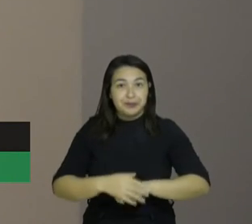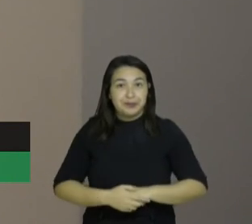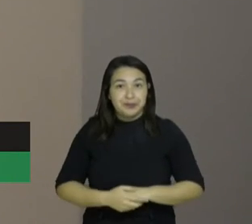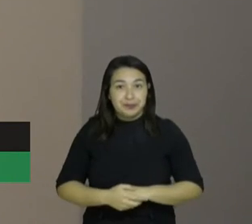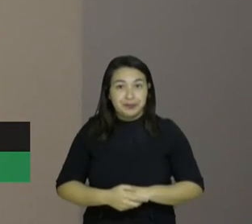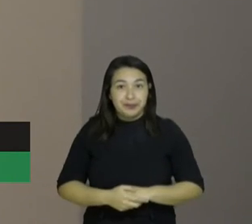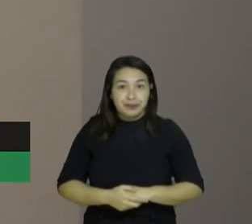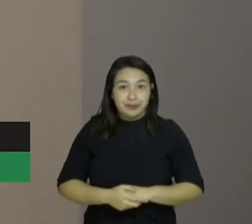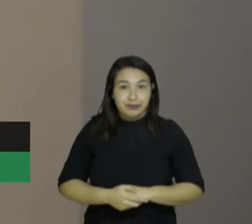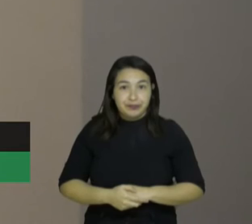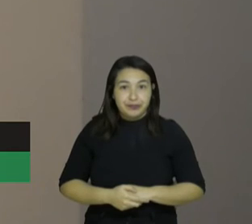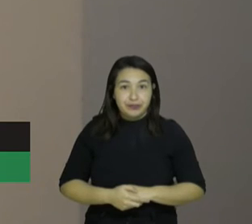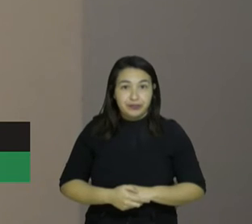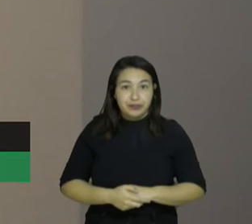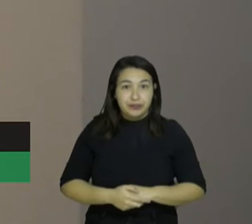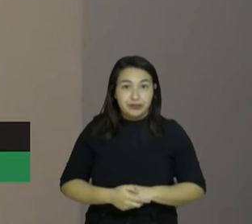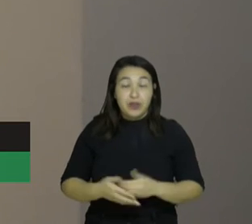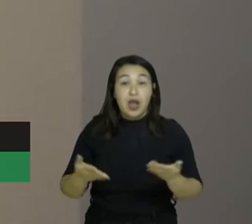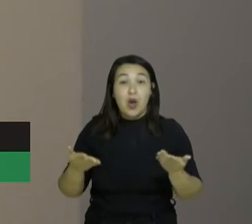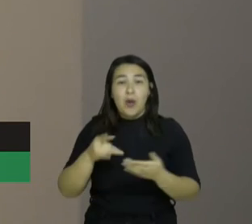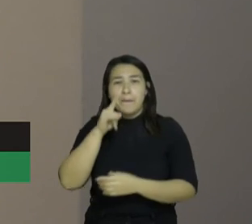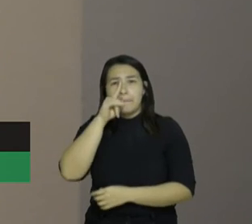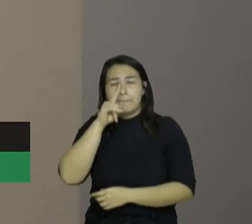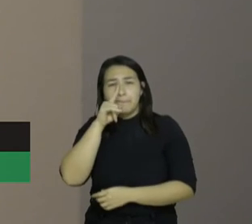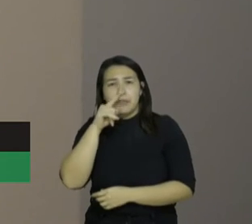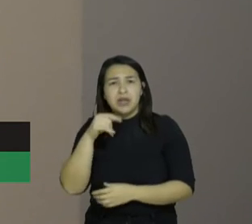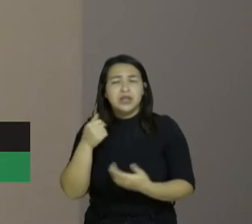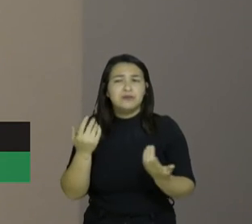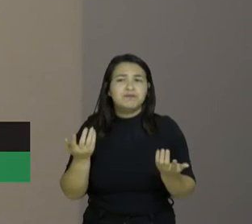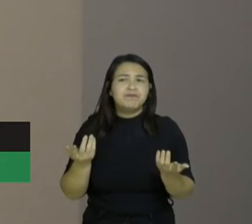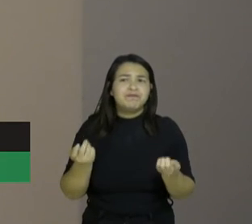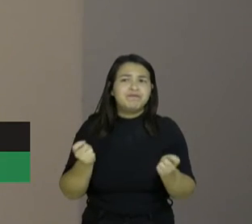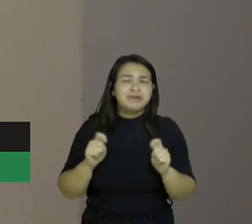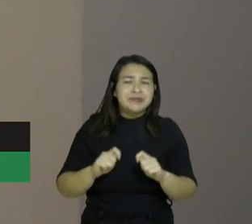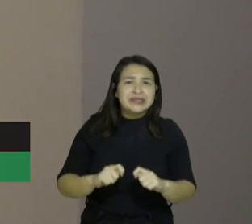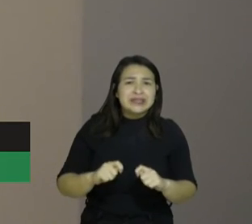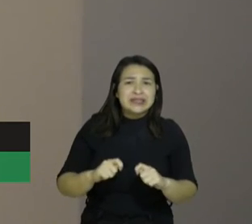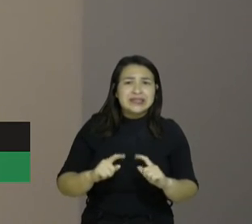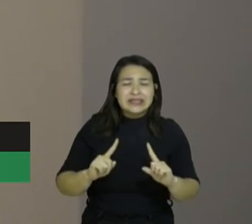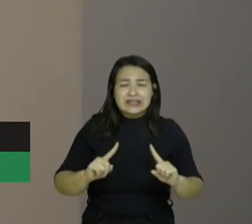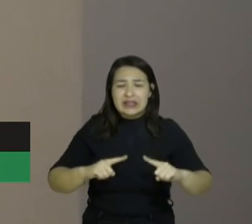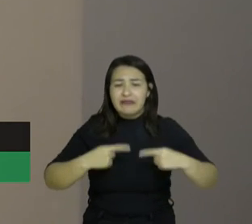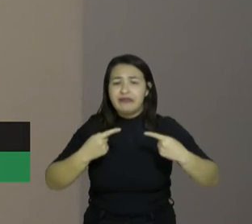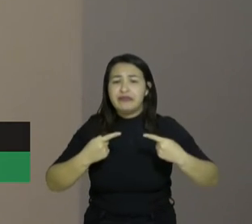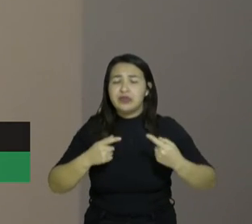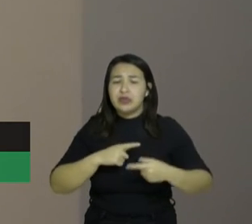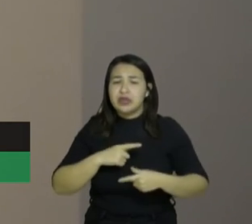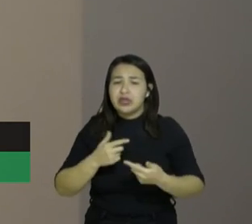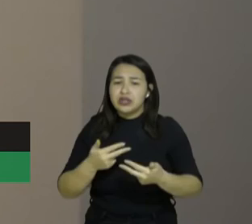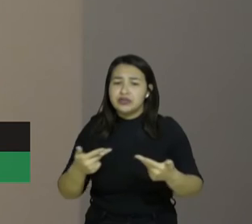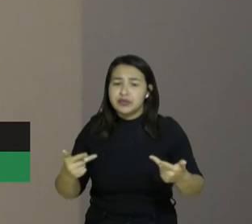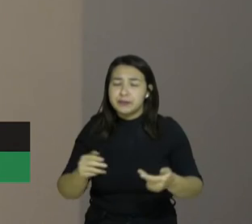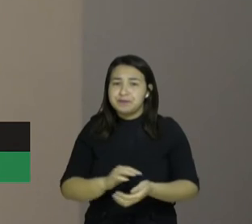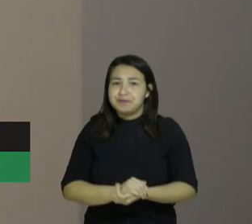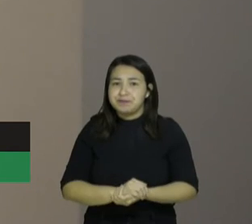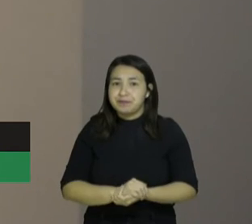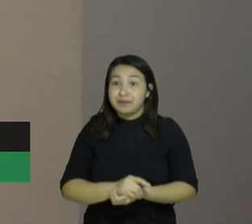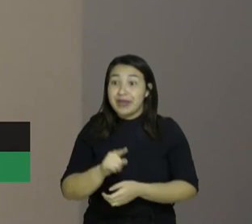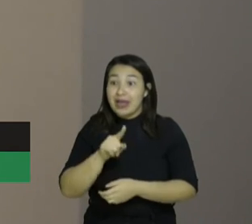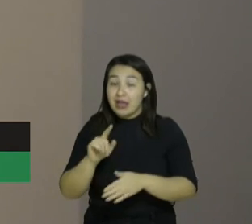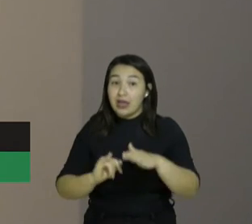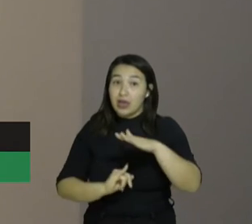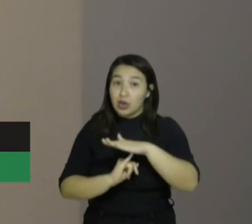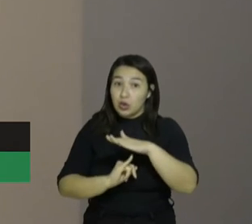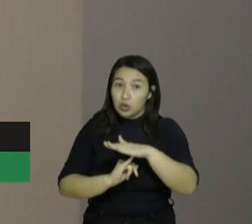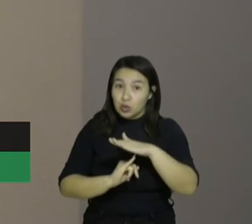sustentabilidade agora vamos aos riscos e desafios que são igualmente monumentais ao expandirmos o comércio e a indústria a